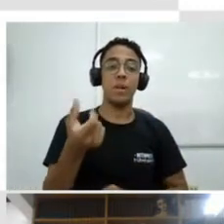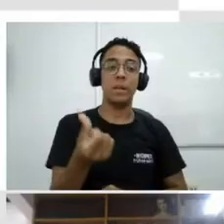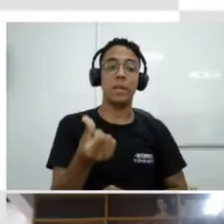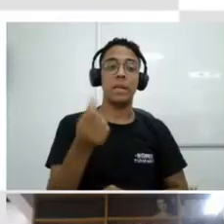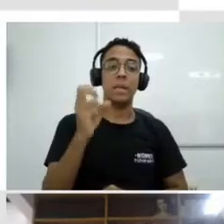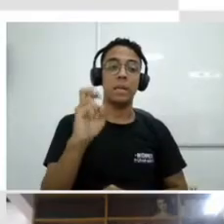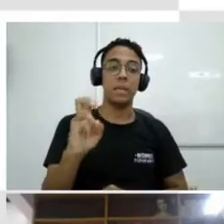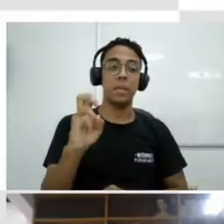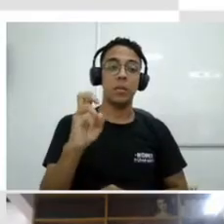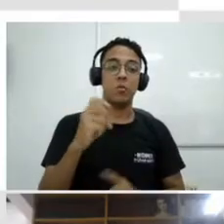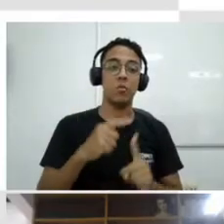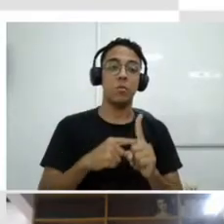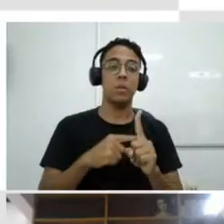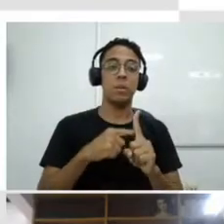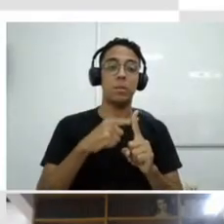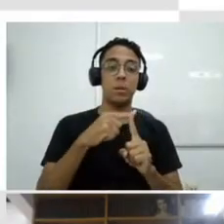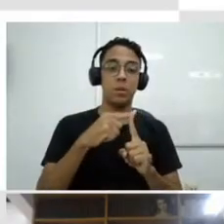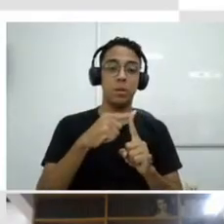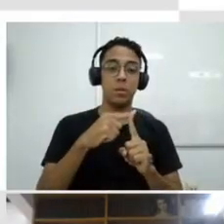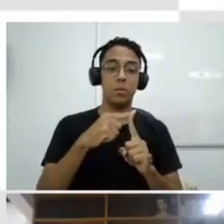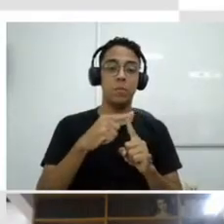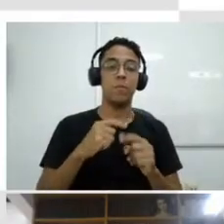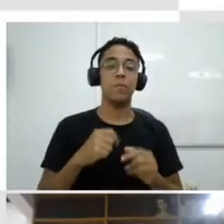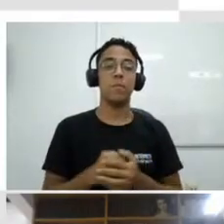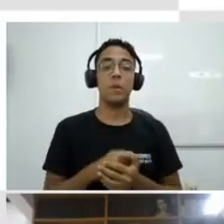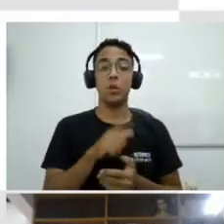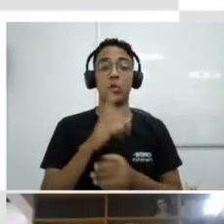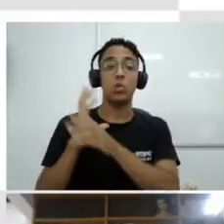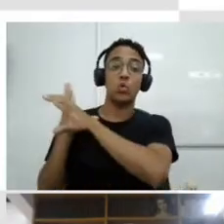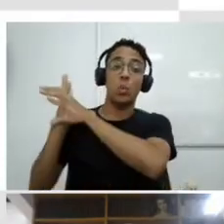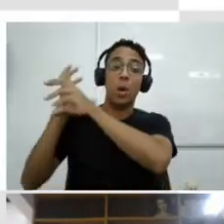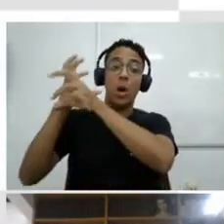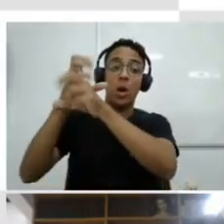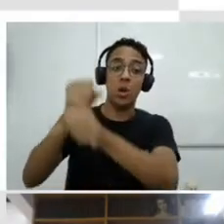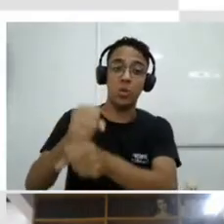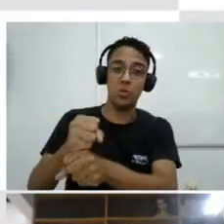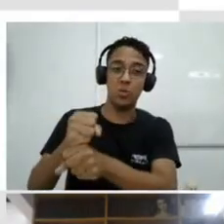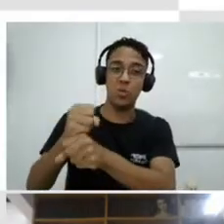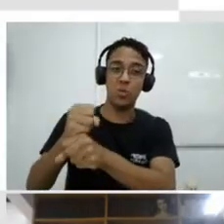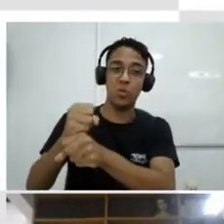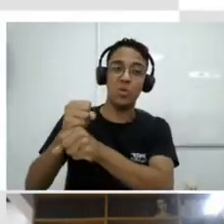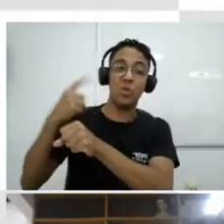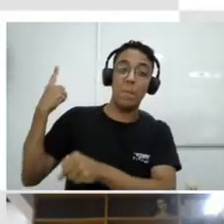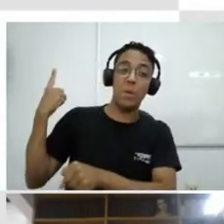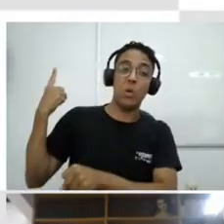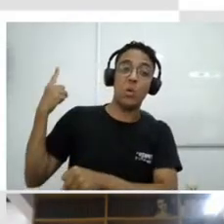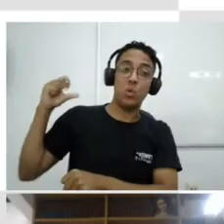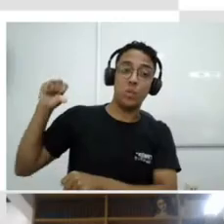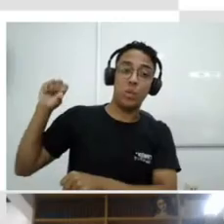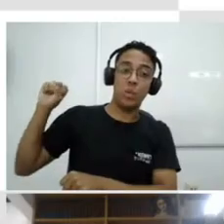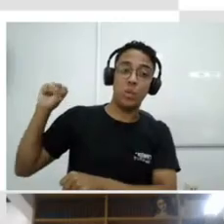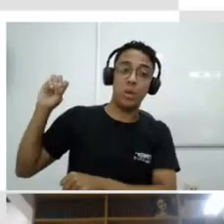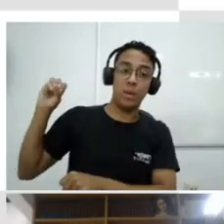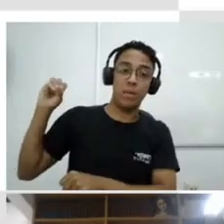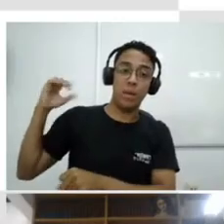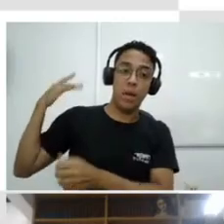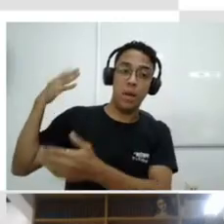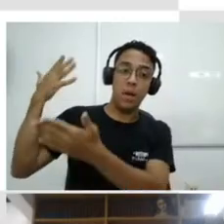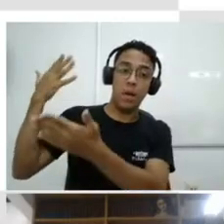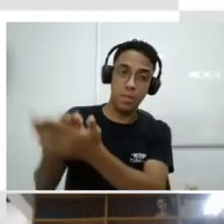1,65 desde 1880. Isso aqui é a NASA. O Zach Hausvater fala, bom, nós vamos ter um aquecimento ao longo